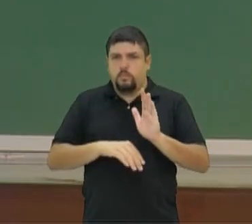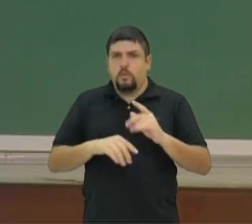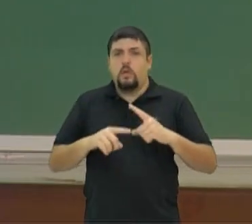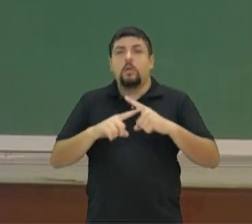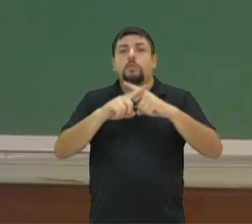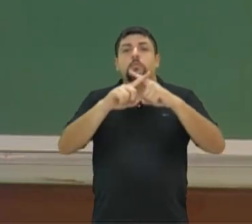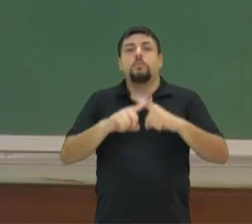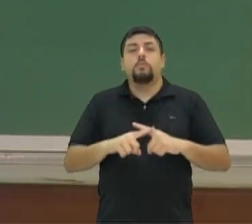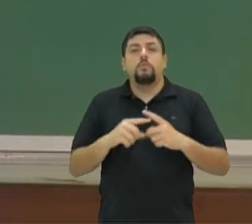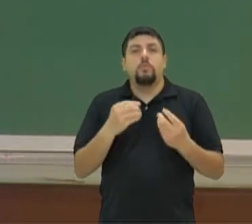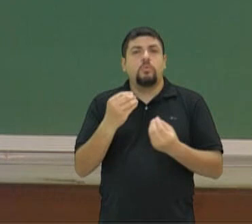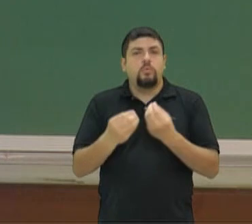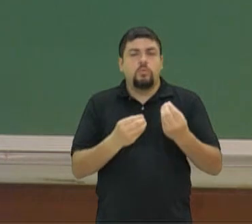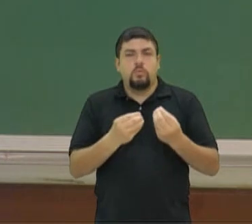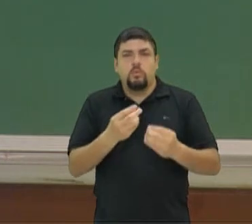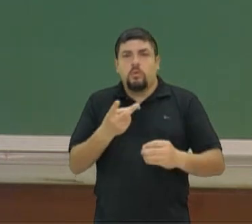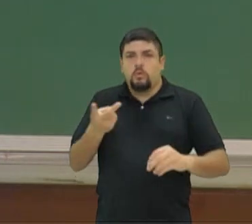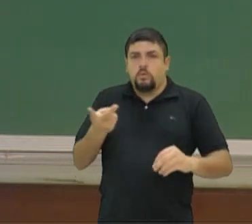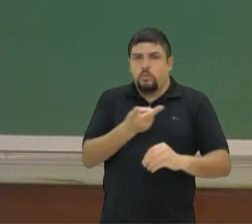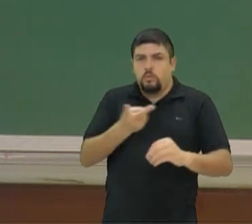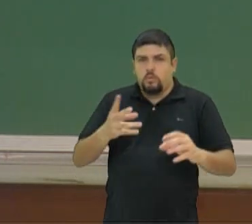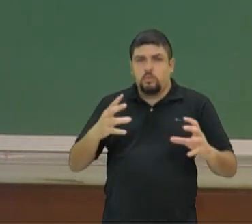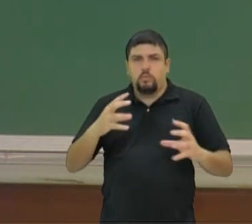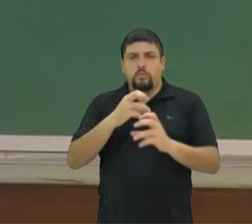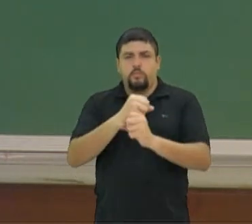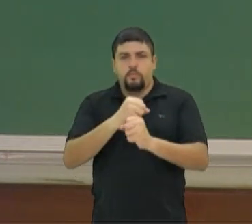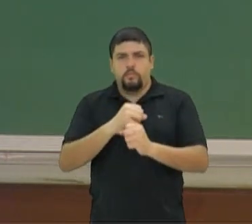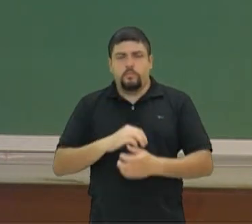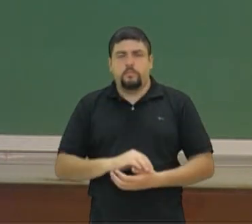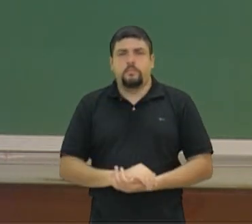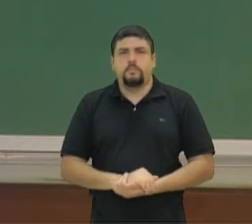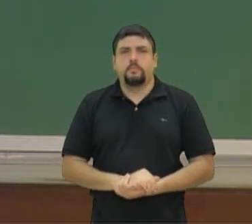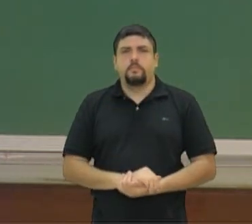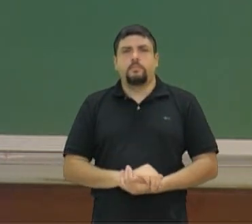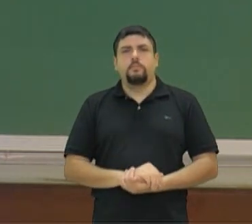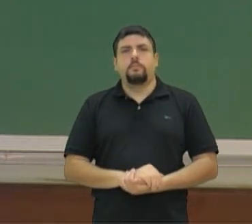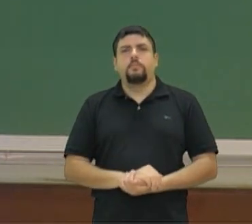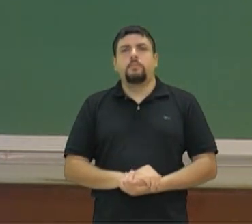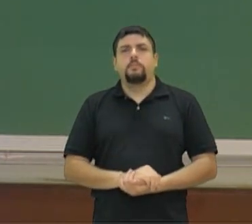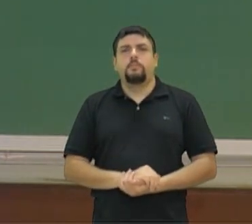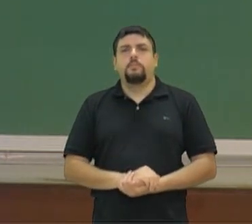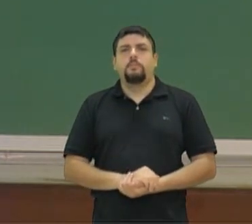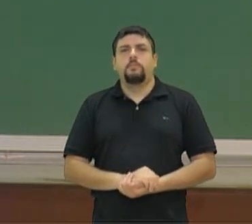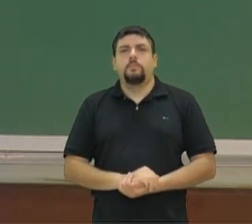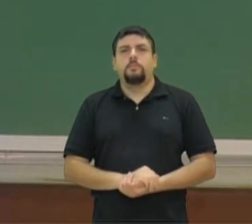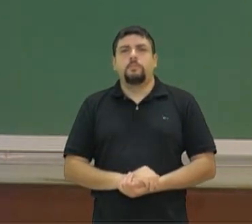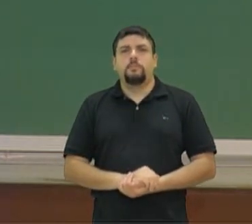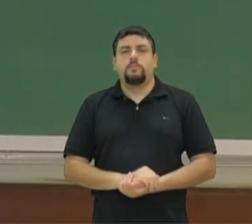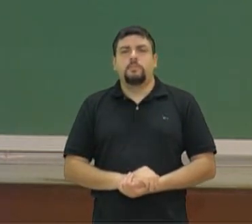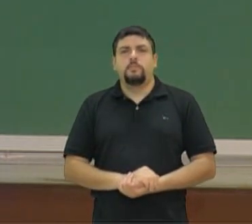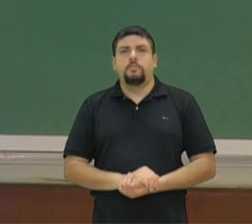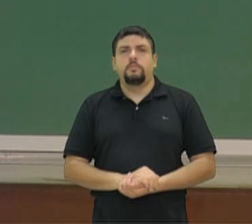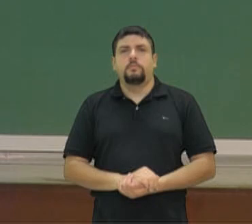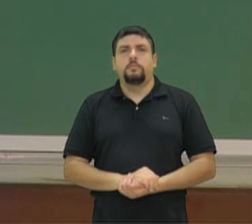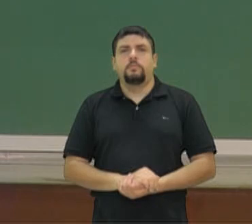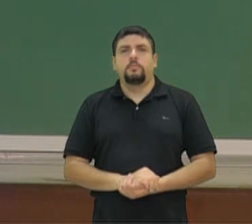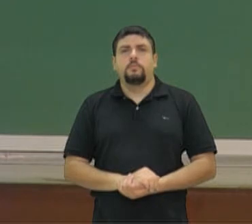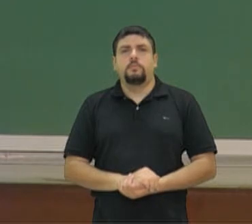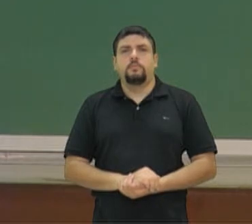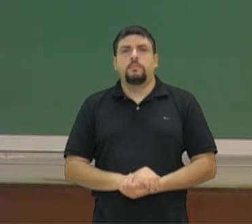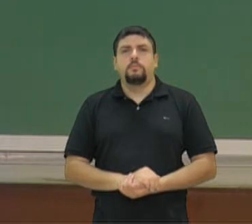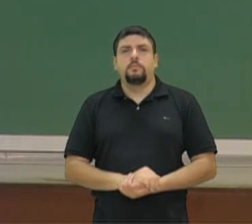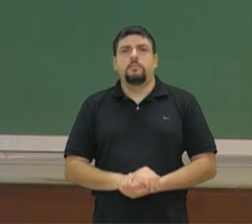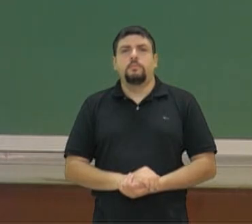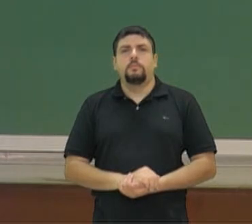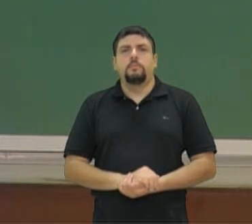multiplicação, você faz a somatória. Então aqui, cosseno de π sobre 3 vezes cosseno de π sobre 4 é a